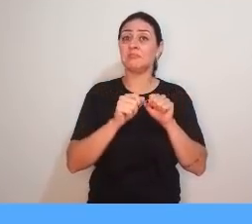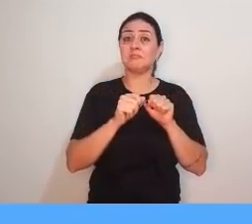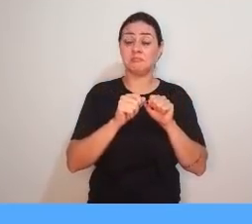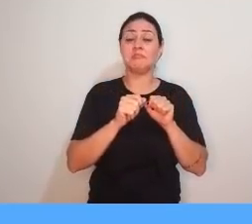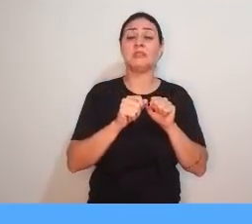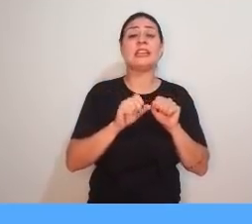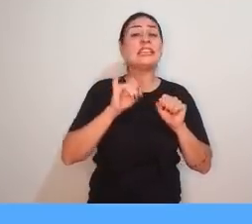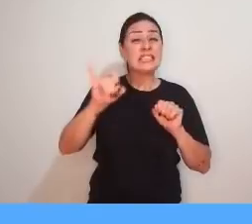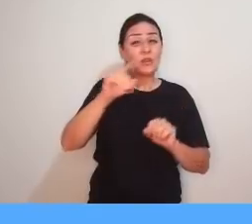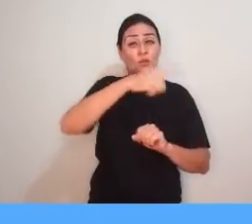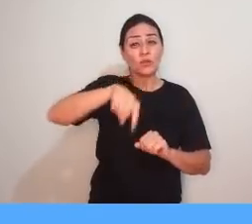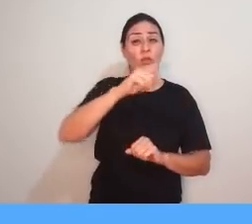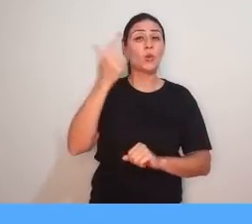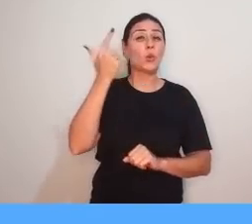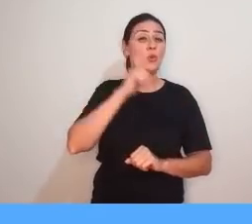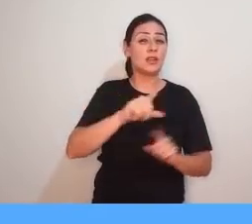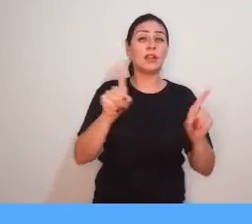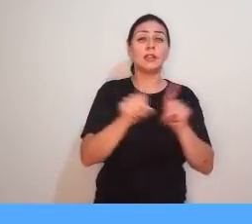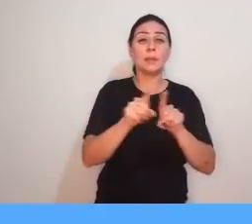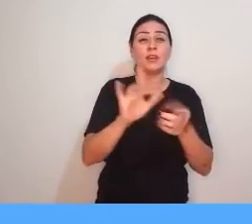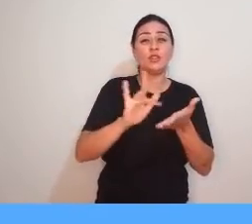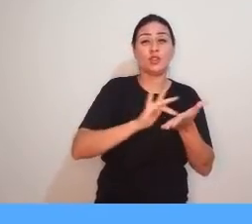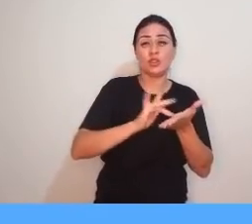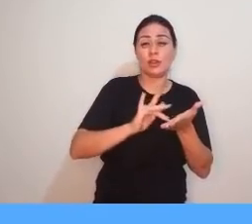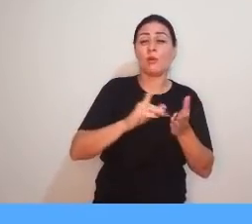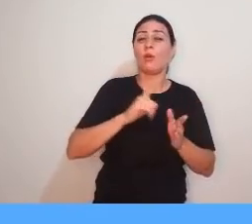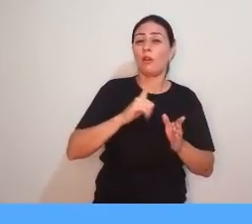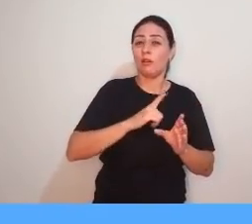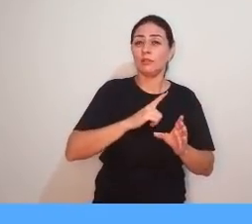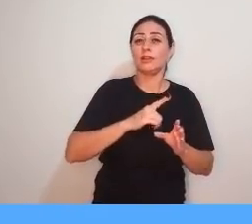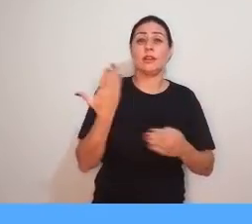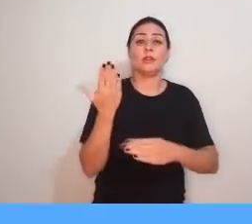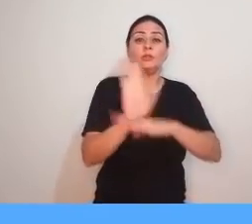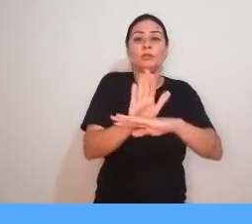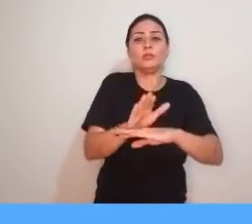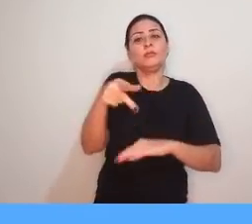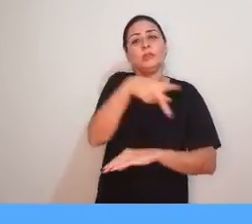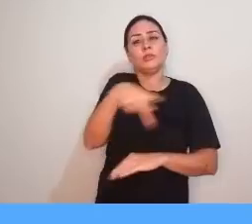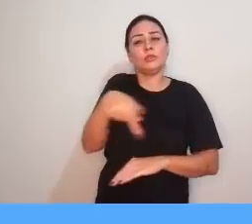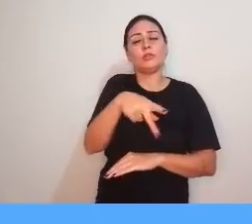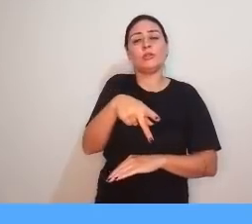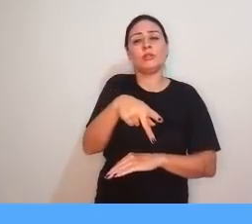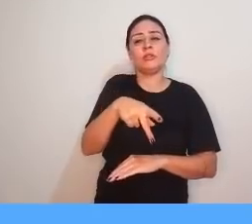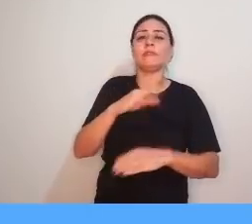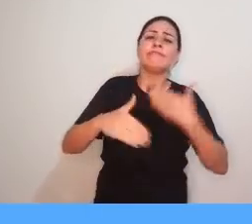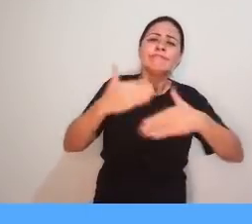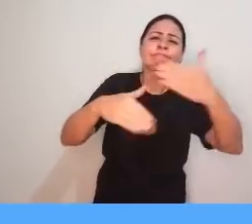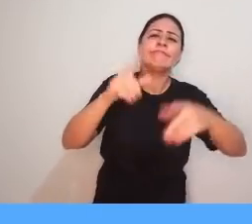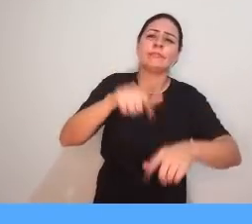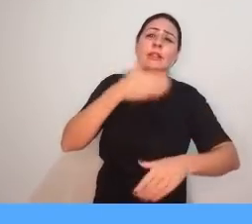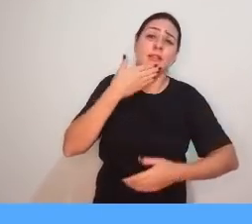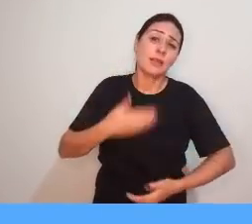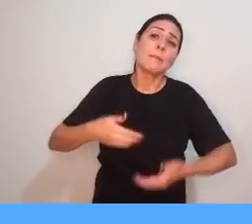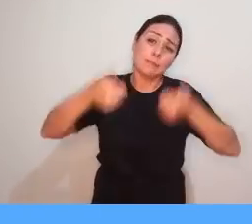no formato digital, tá, para ajudar o professor nessa jornada, vai ser muito bem-vindo. Vai ser certamente